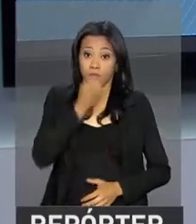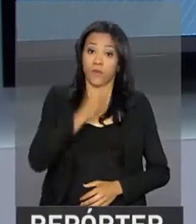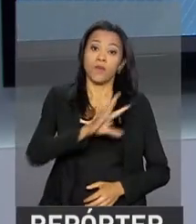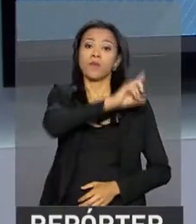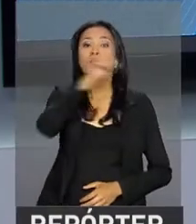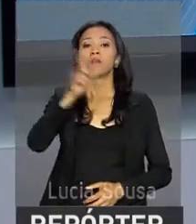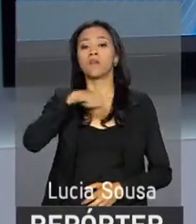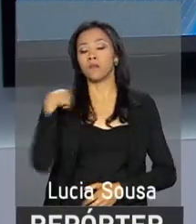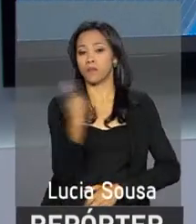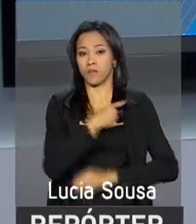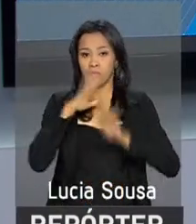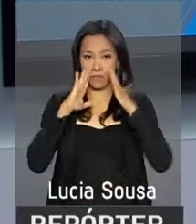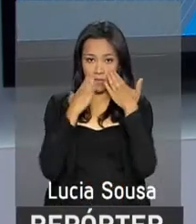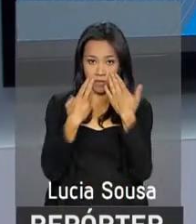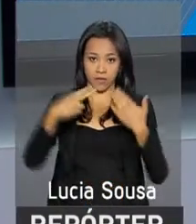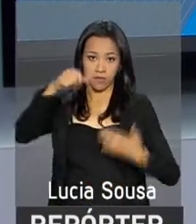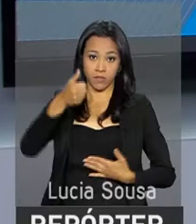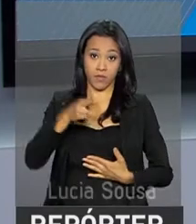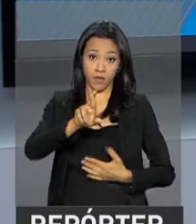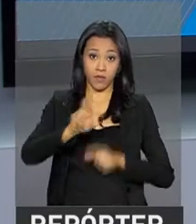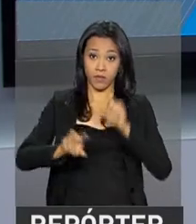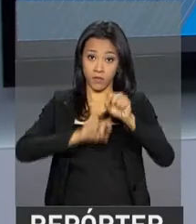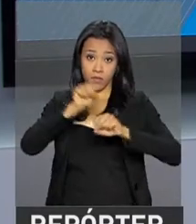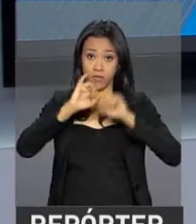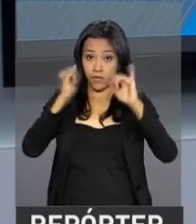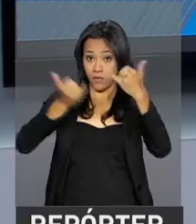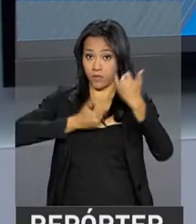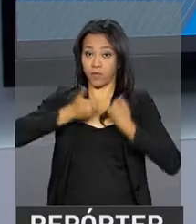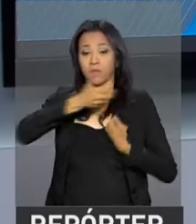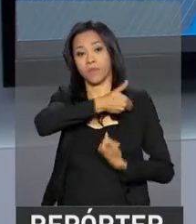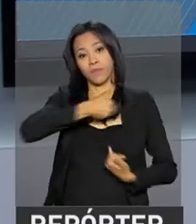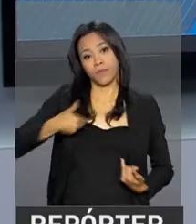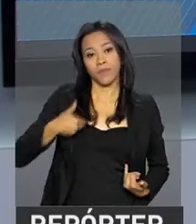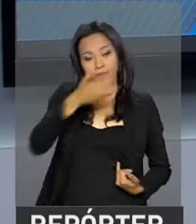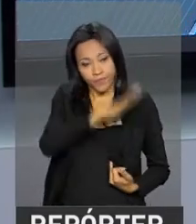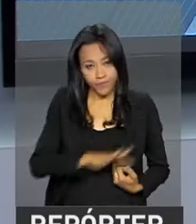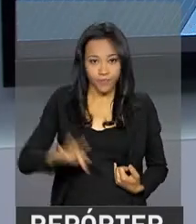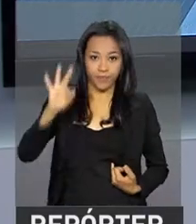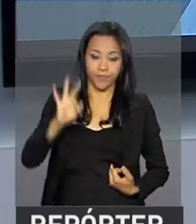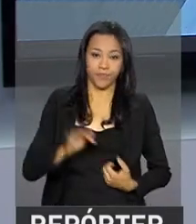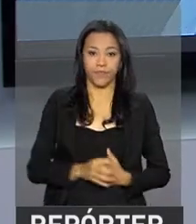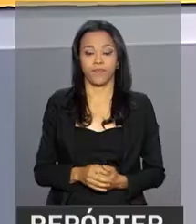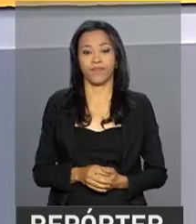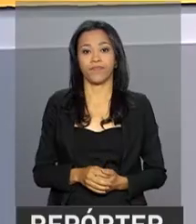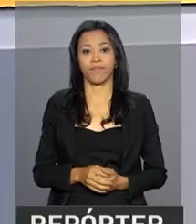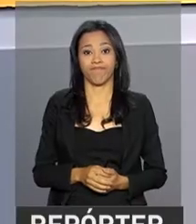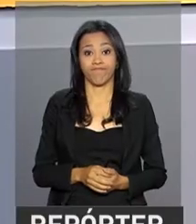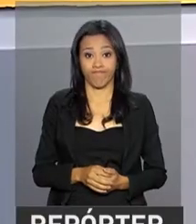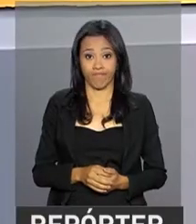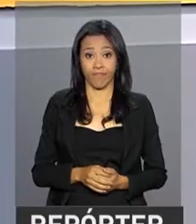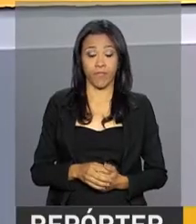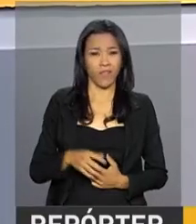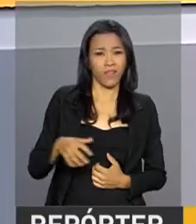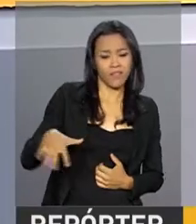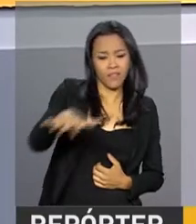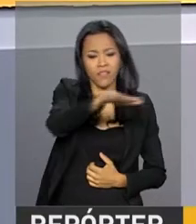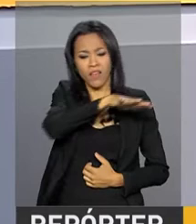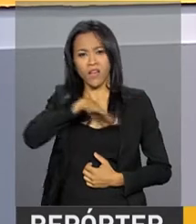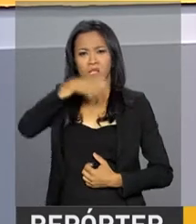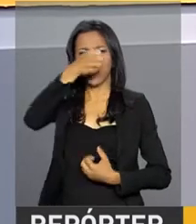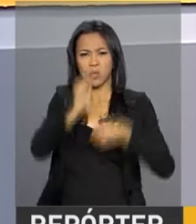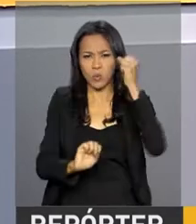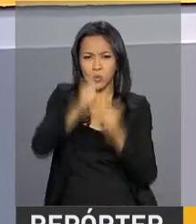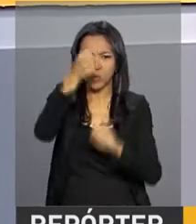Olá, bom dia. Estamos de volta com o repórter NBR e as notícias do governo federal. A produção industrial